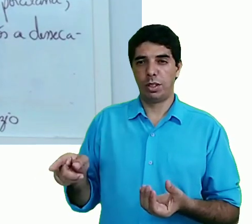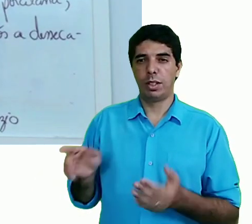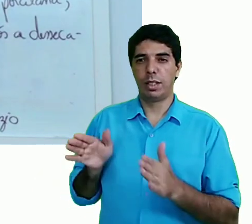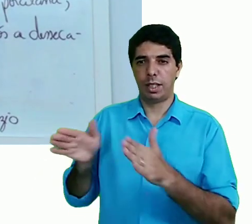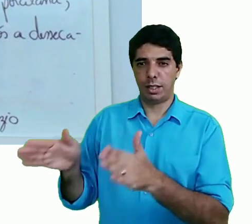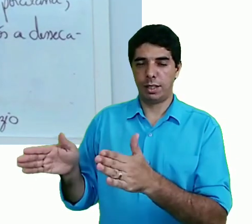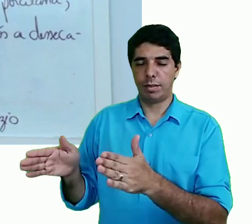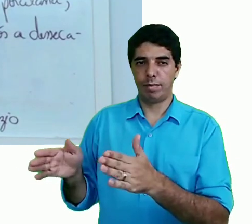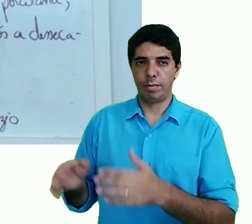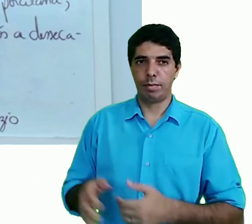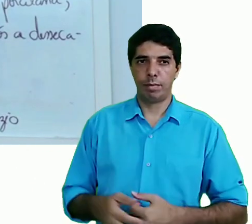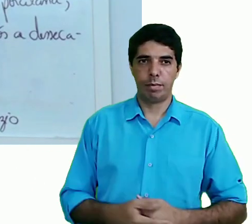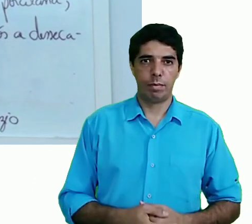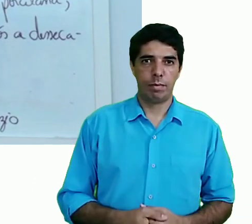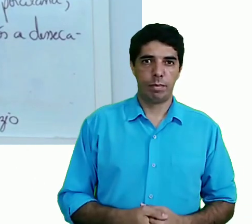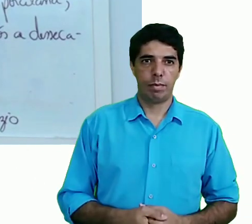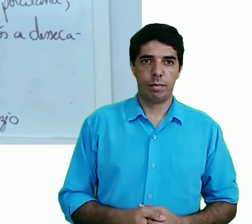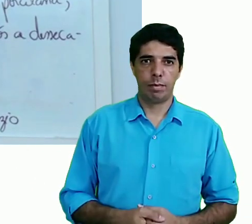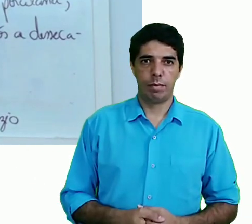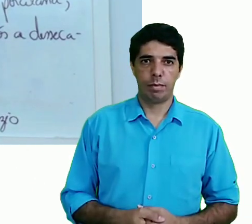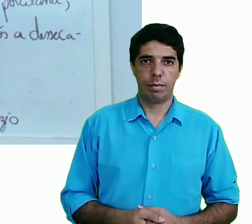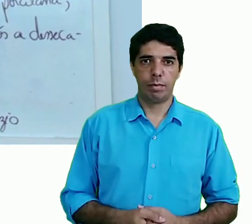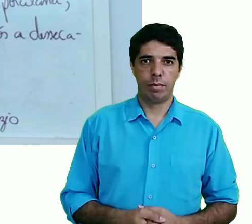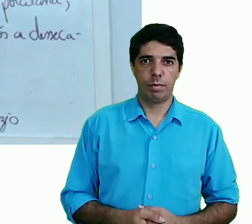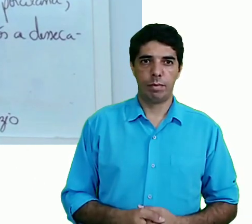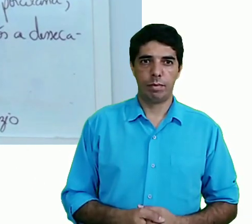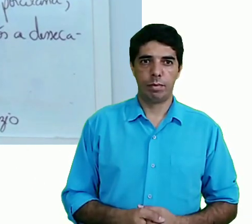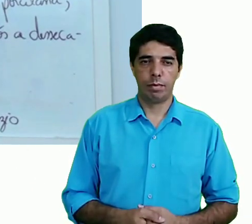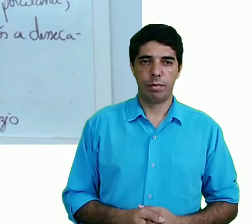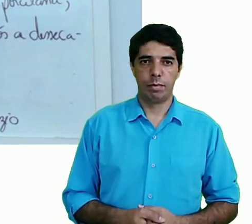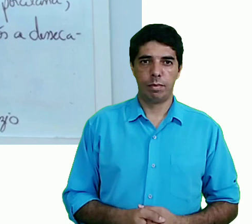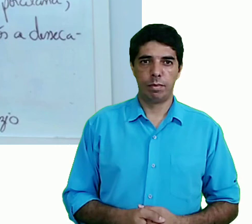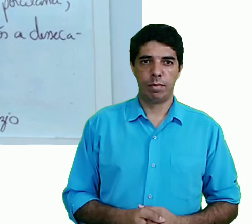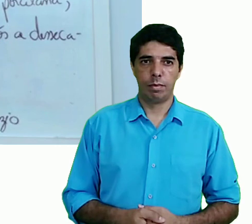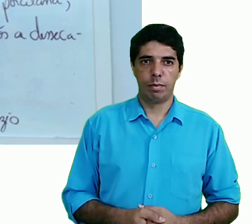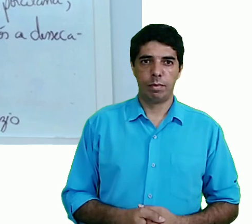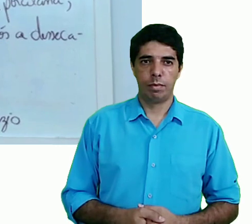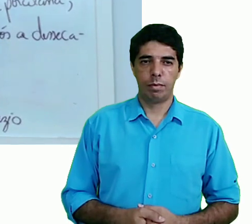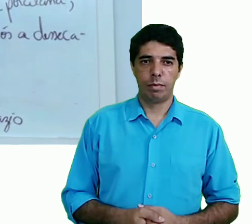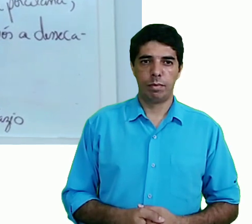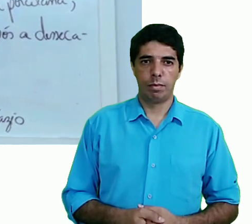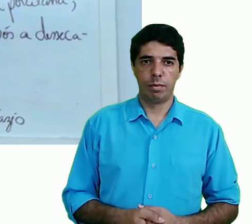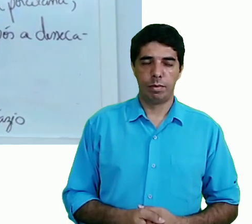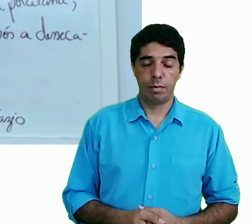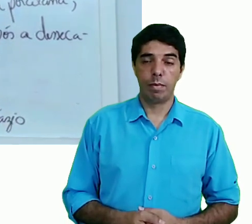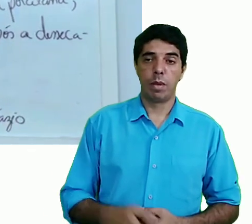retirar da estufa, após a dissecação, tá? E o P3 vai ser a